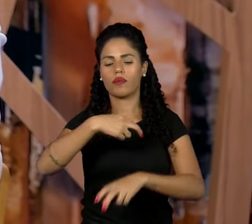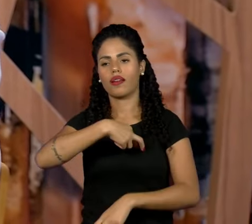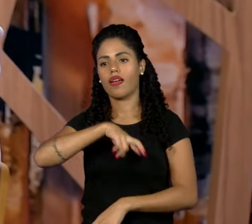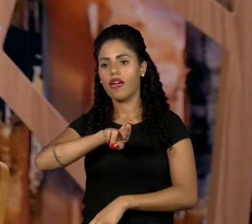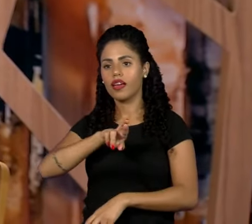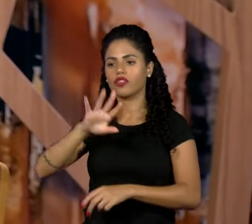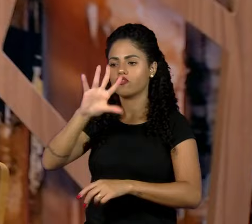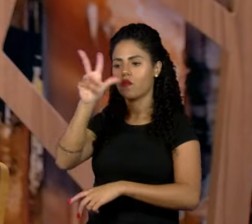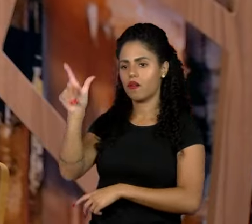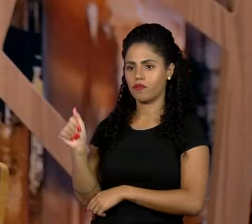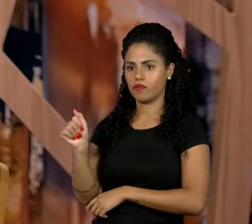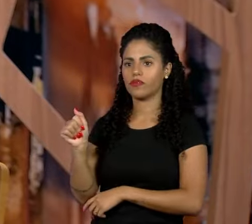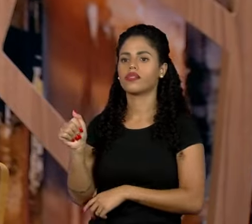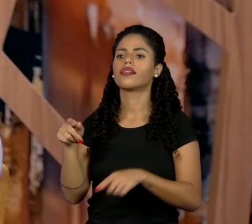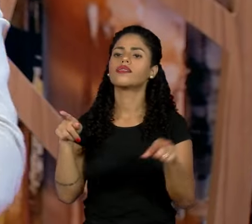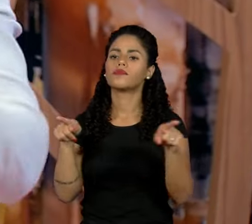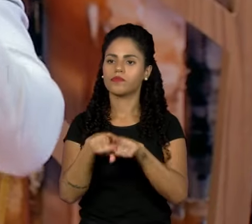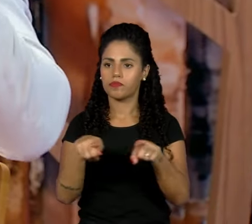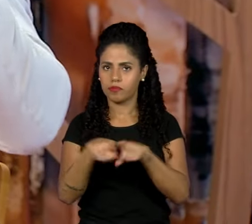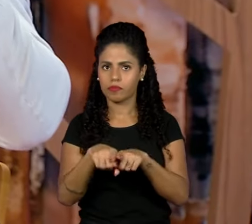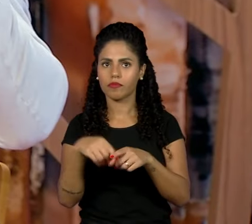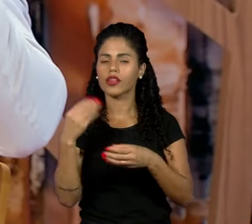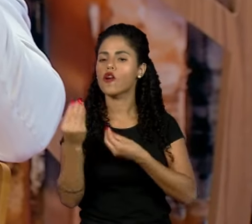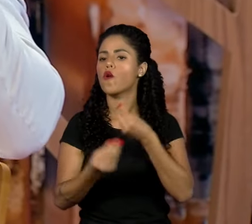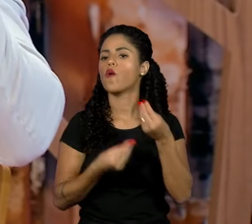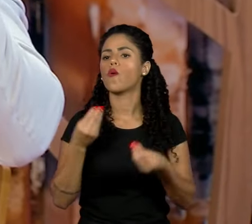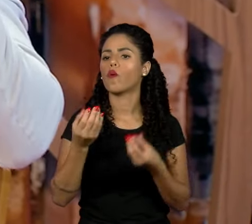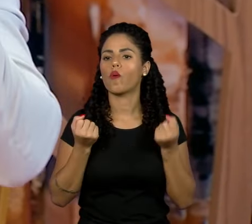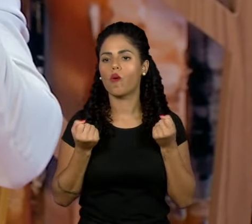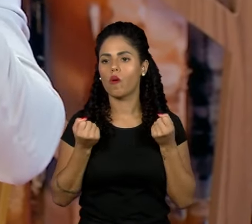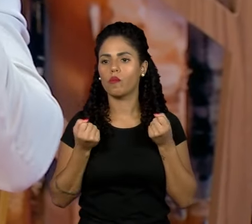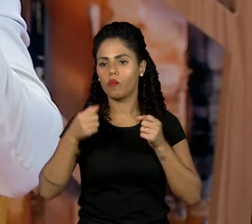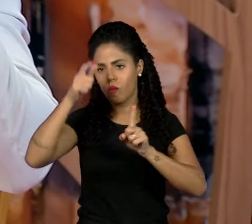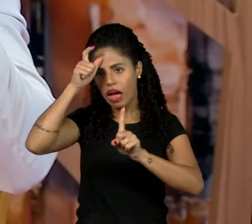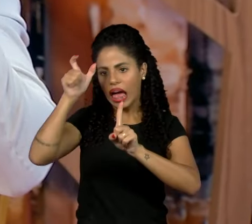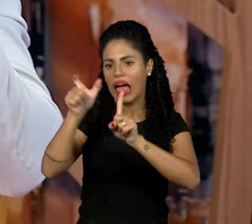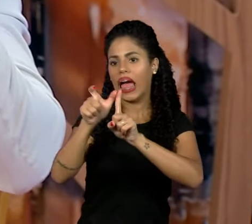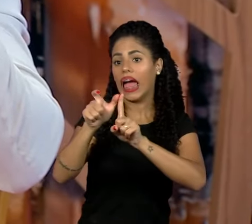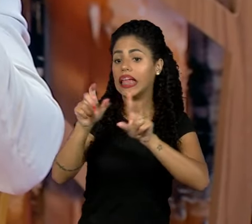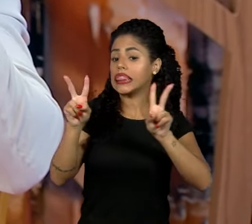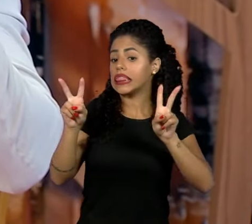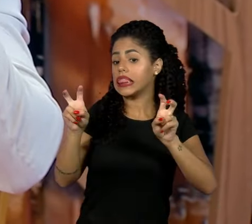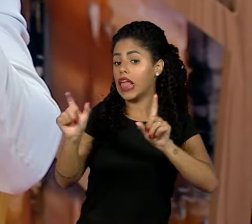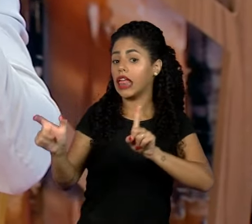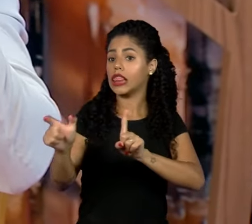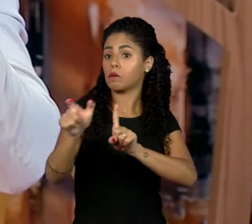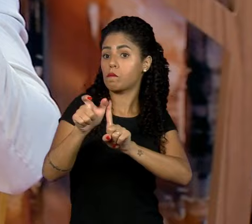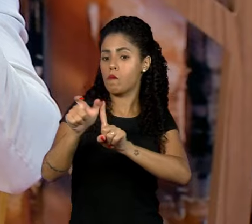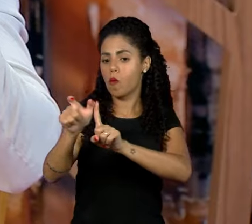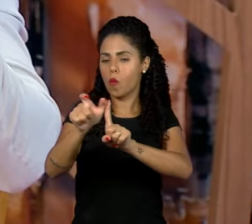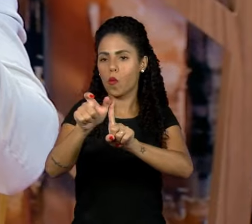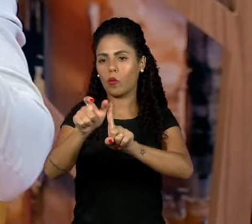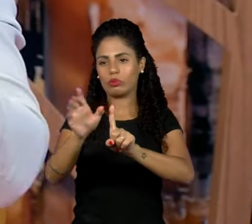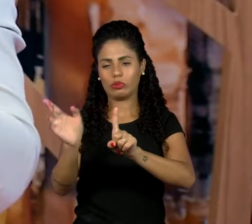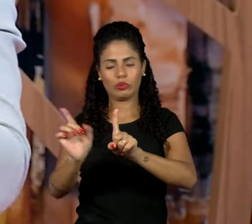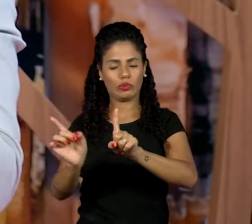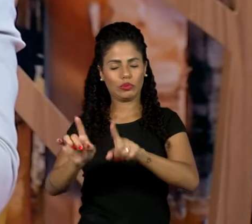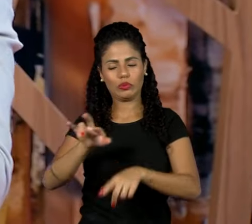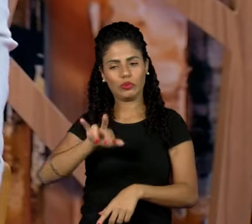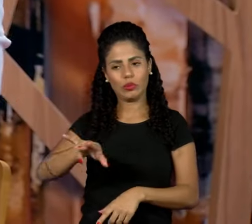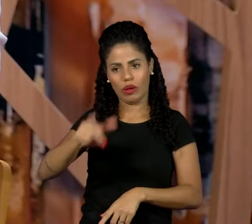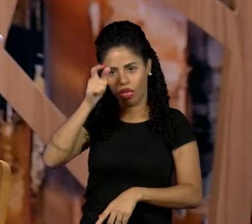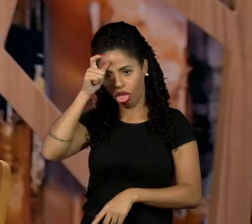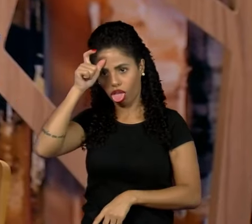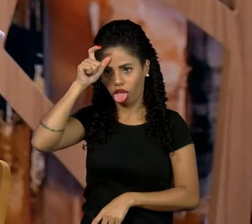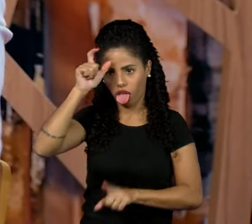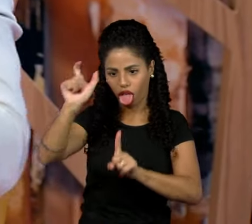africana e propagar a religião, tirar essa demonização que existe em volta dessas religiões, né? Porque as pessoas acreditam que